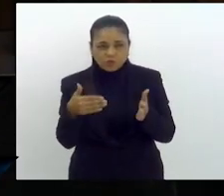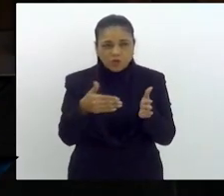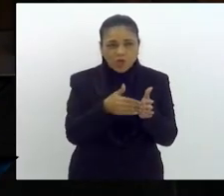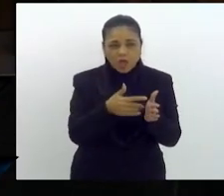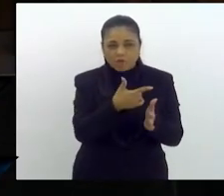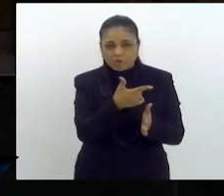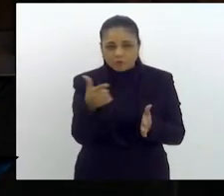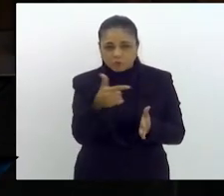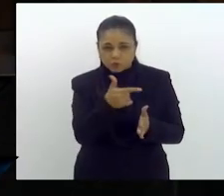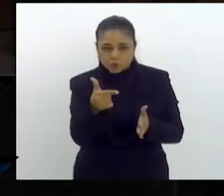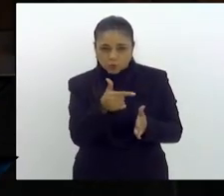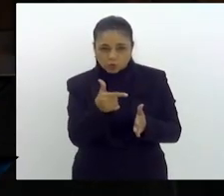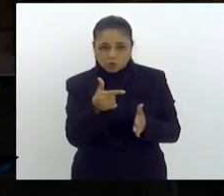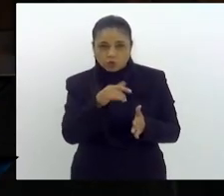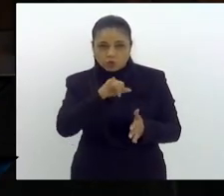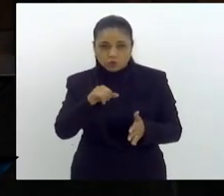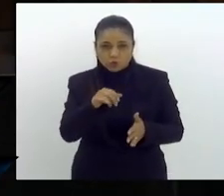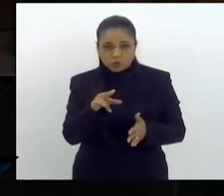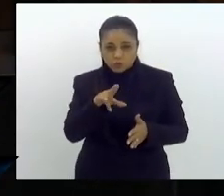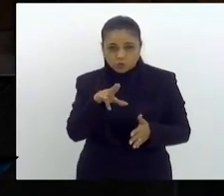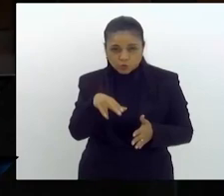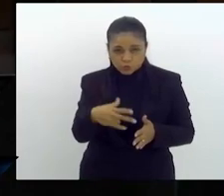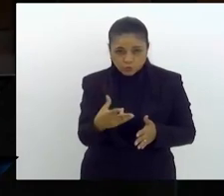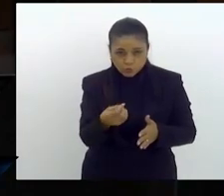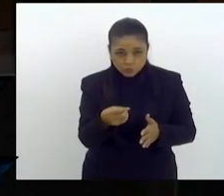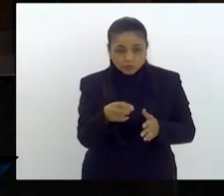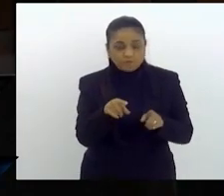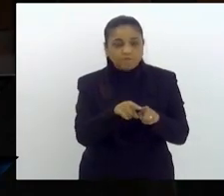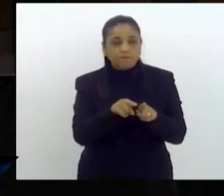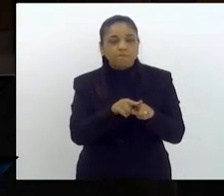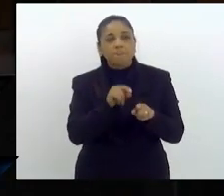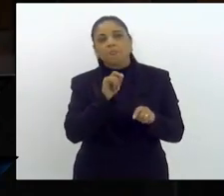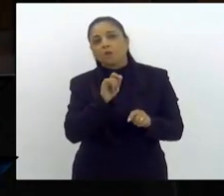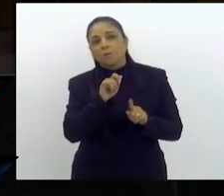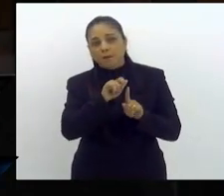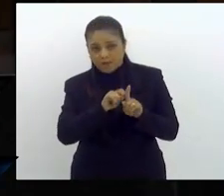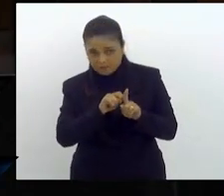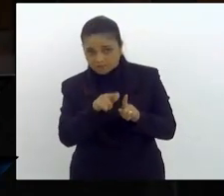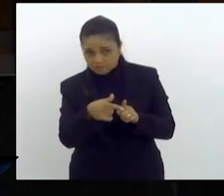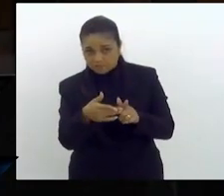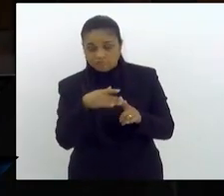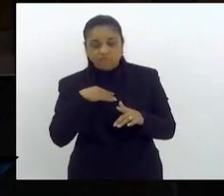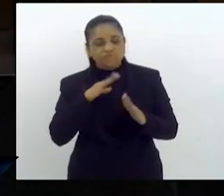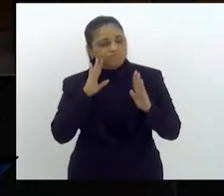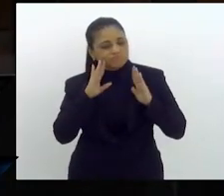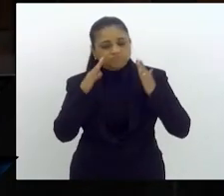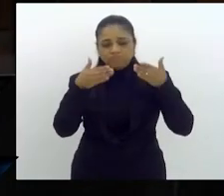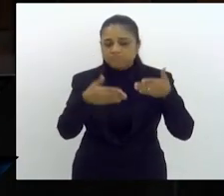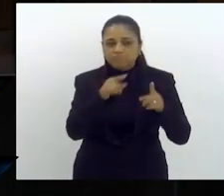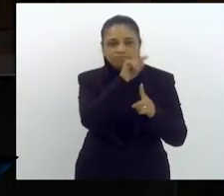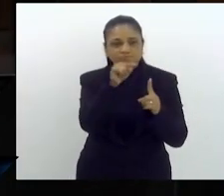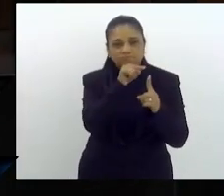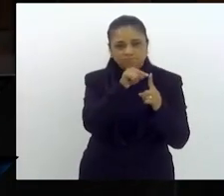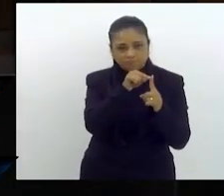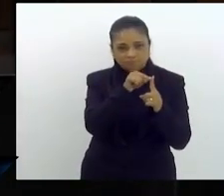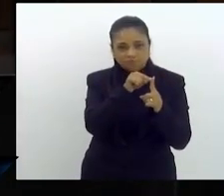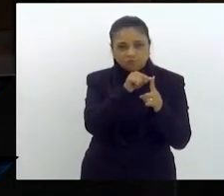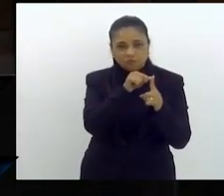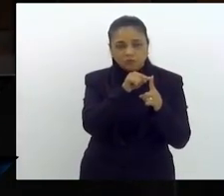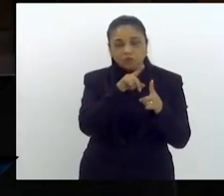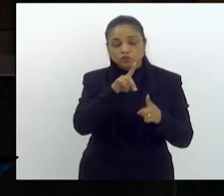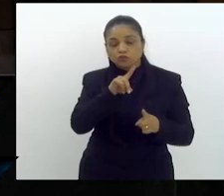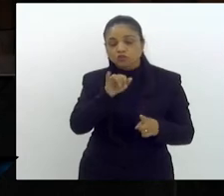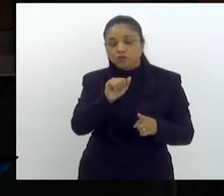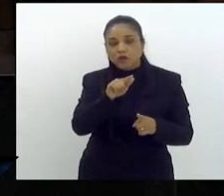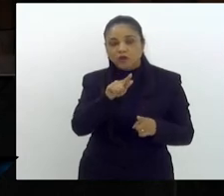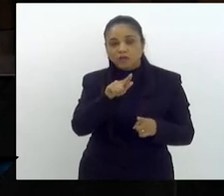e nós vamos tratar Deputado Flávio Serafim especificamente de um diagnóstico